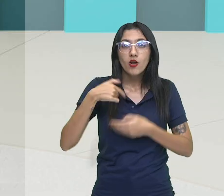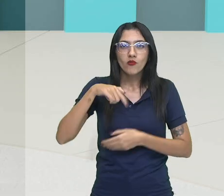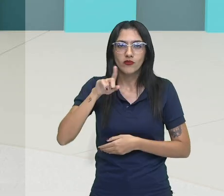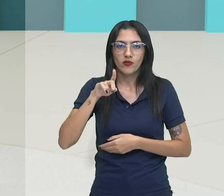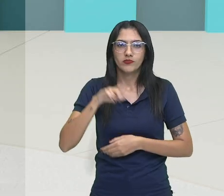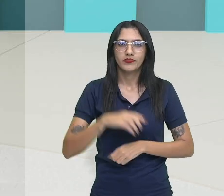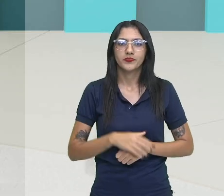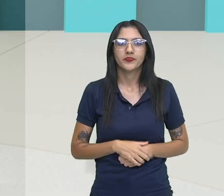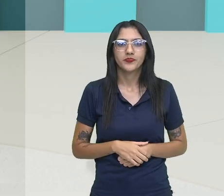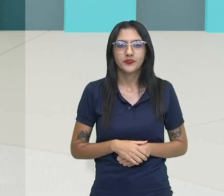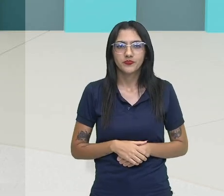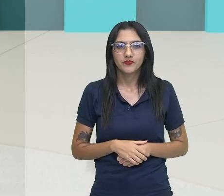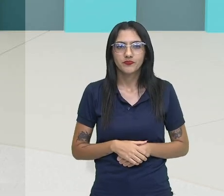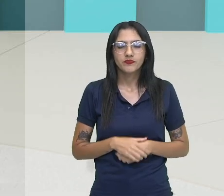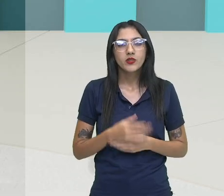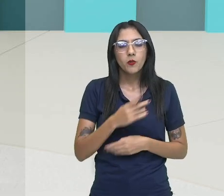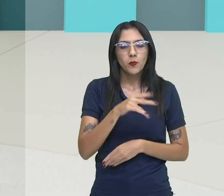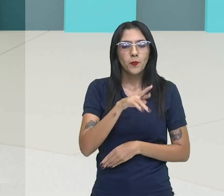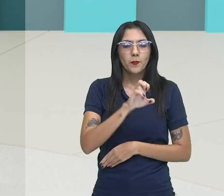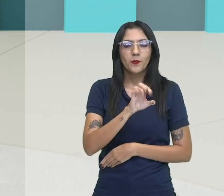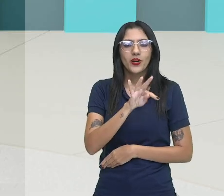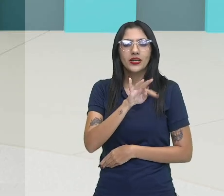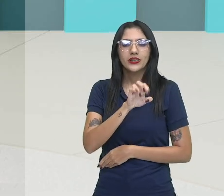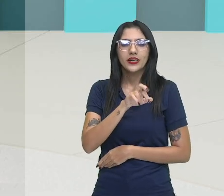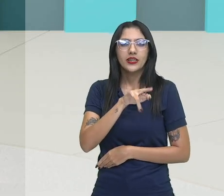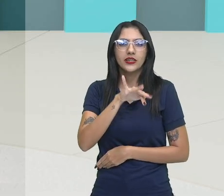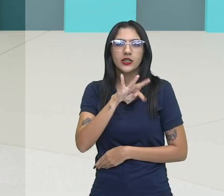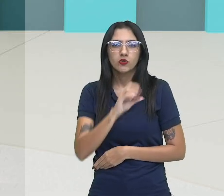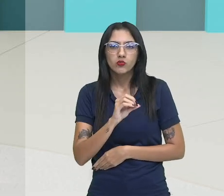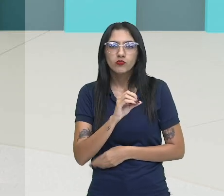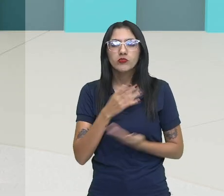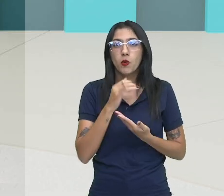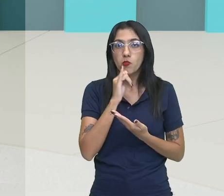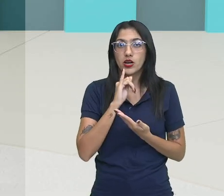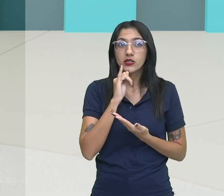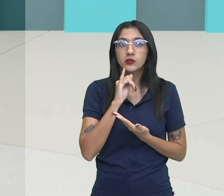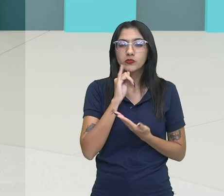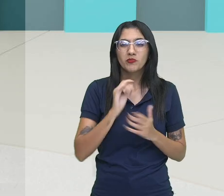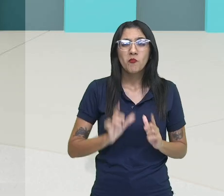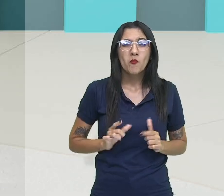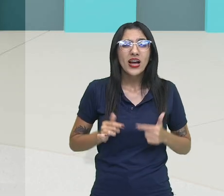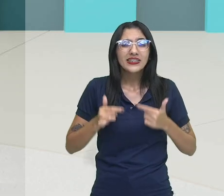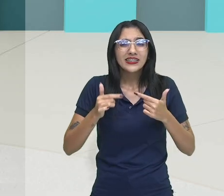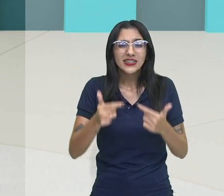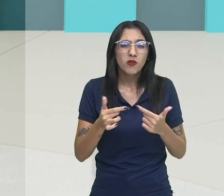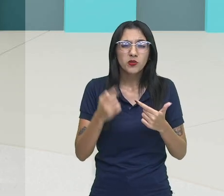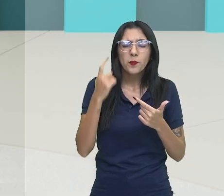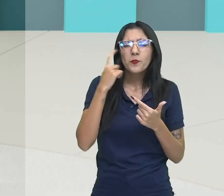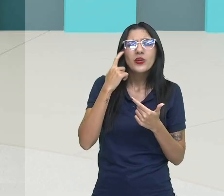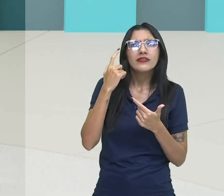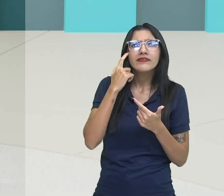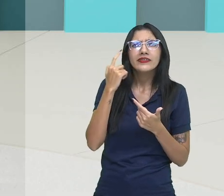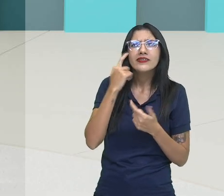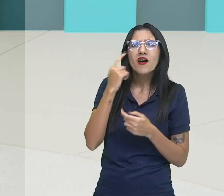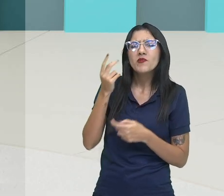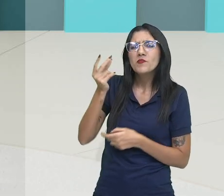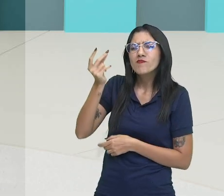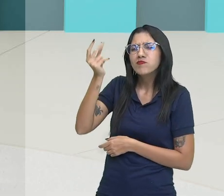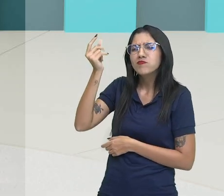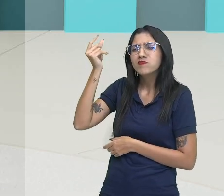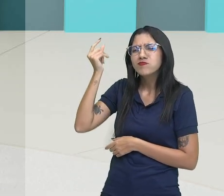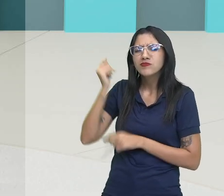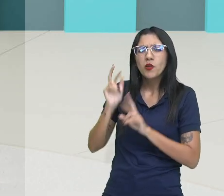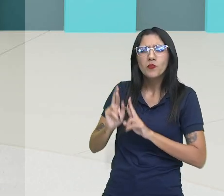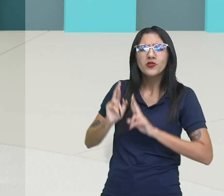nós temos o futuro do pretérito. O que isso significa? Era uma ação que eu desejava lá no passado que acontecesse